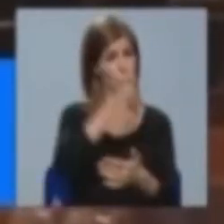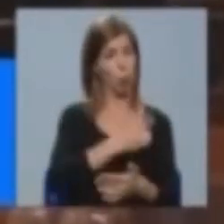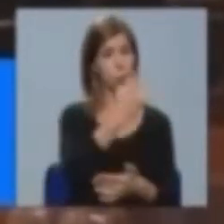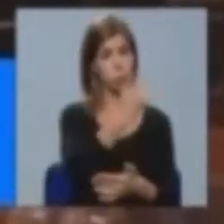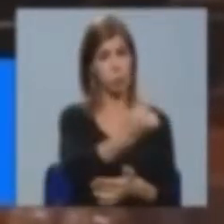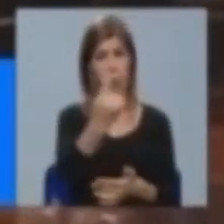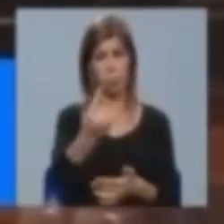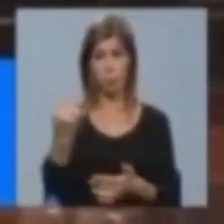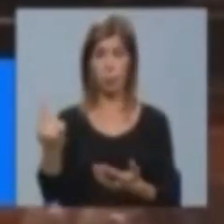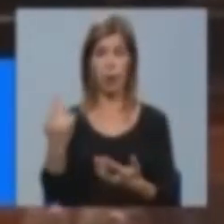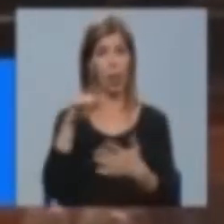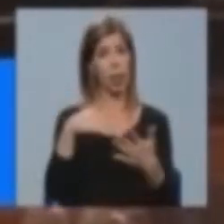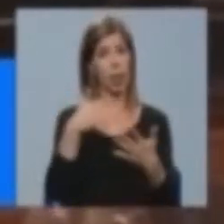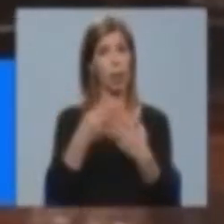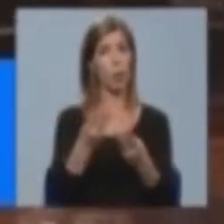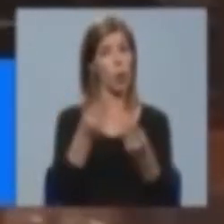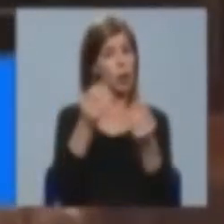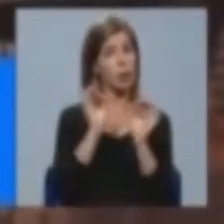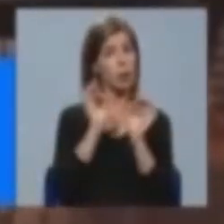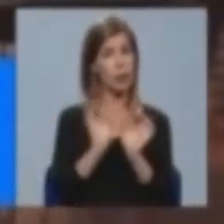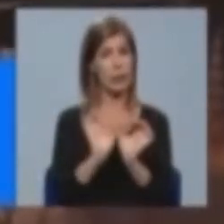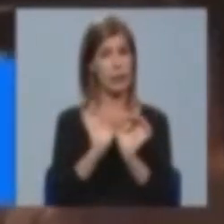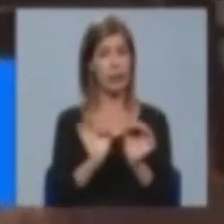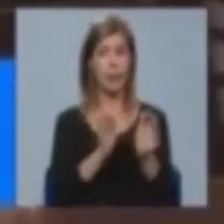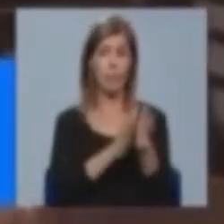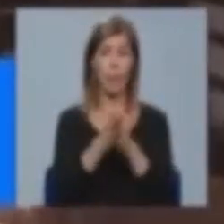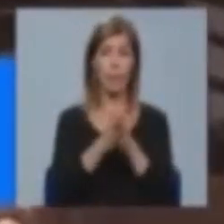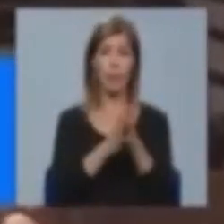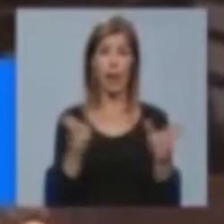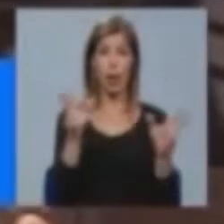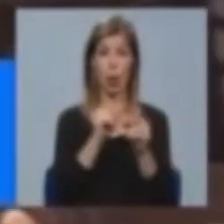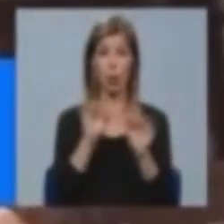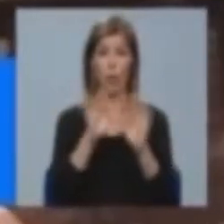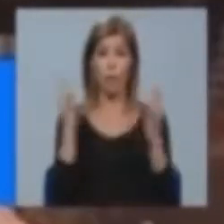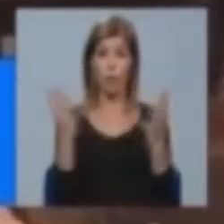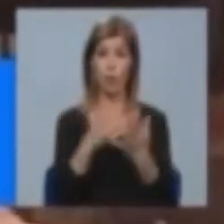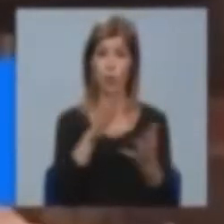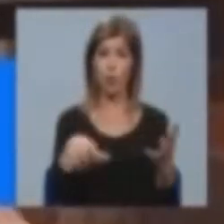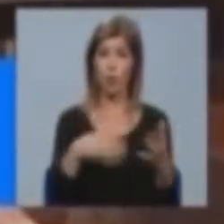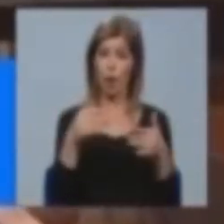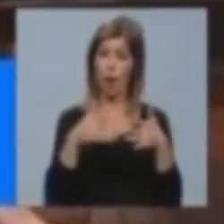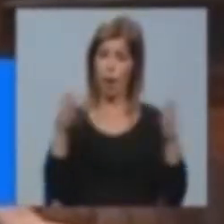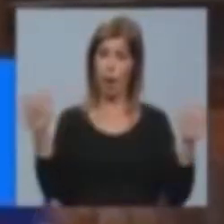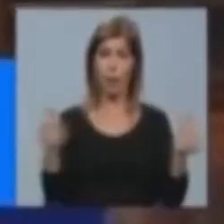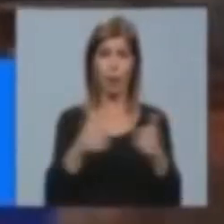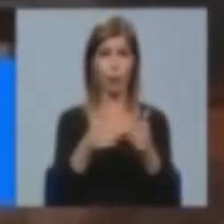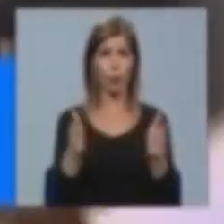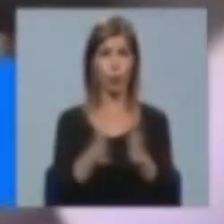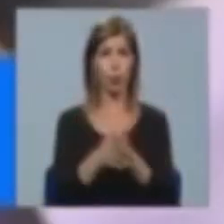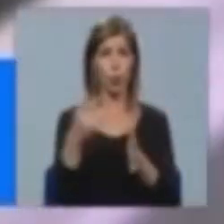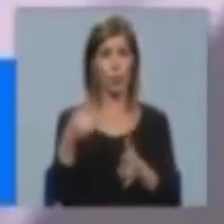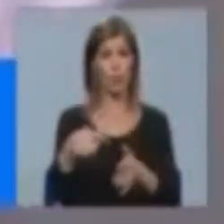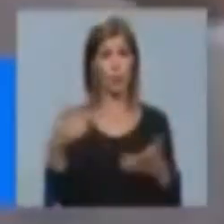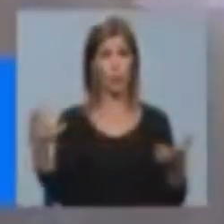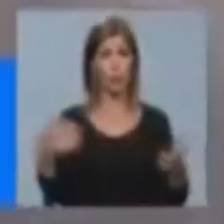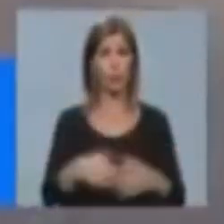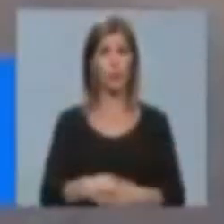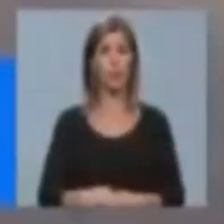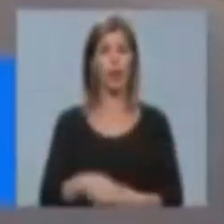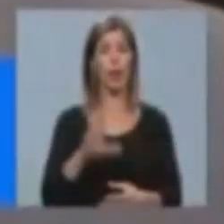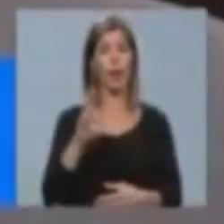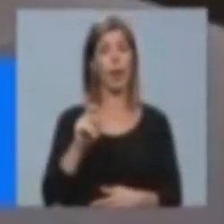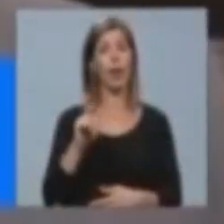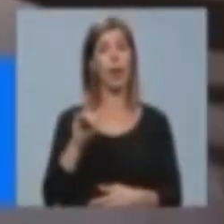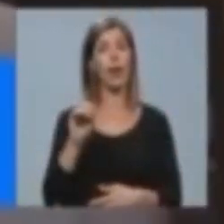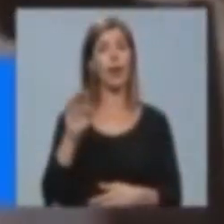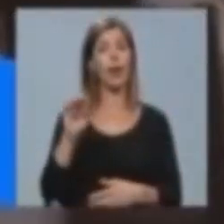com qualidade suficiente para aproveitar esse novo mundo que está aberto aos nossos autarcas. Muito obrigado. Carlos César,